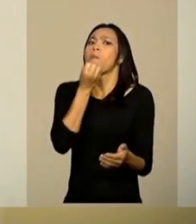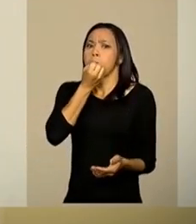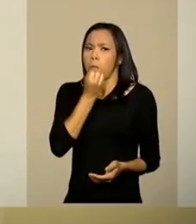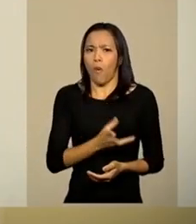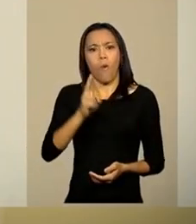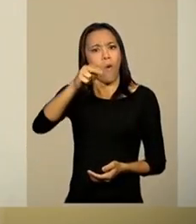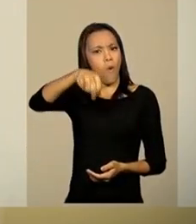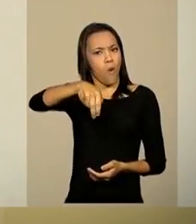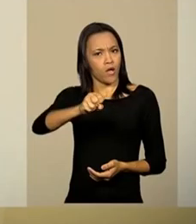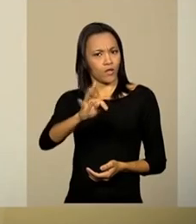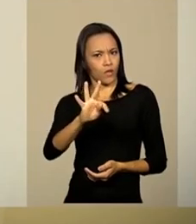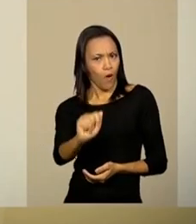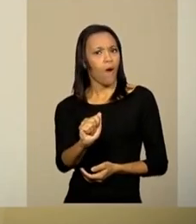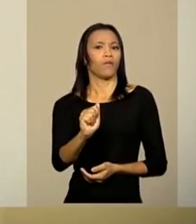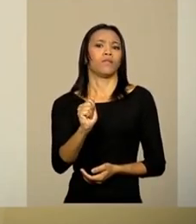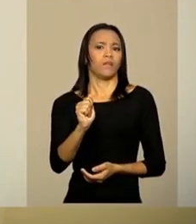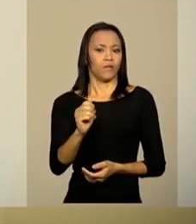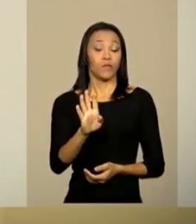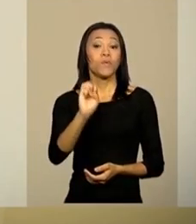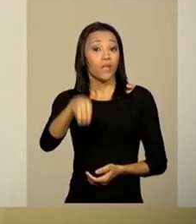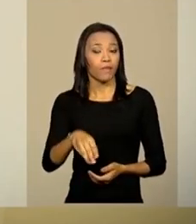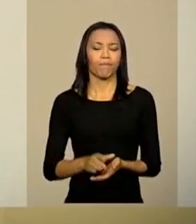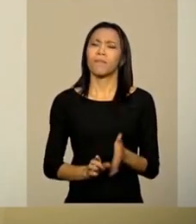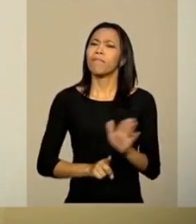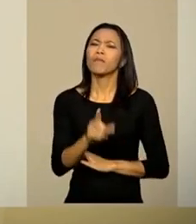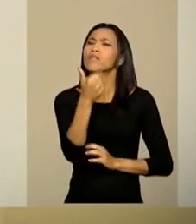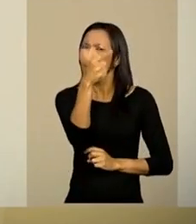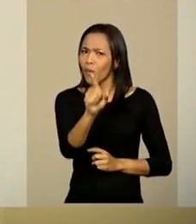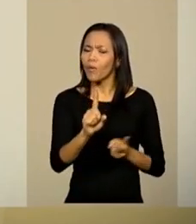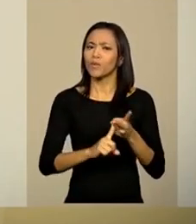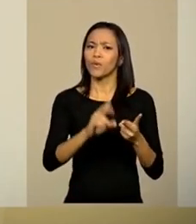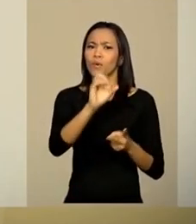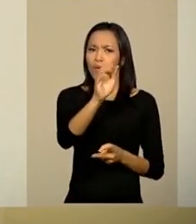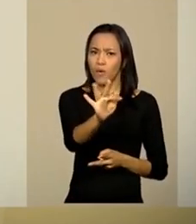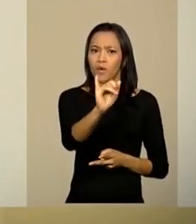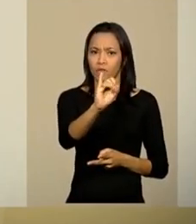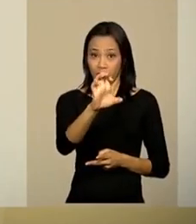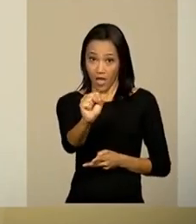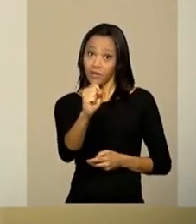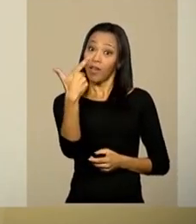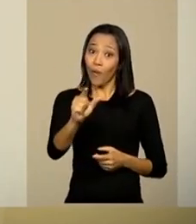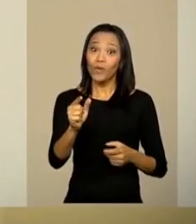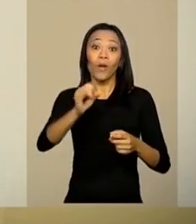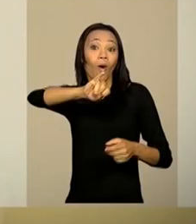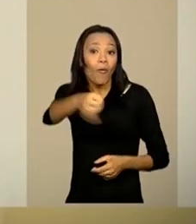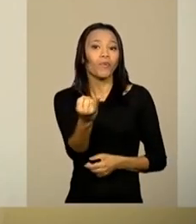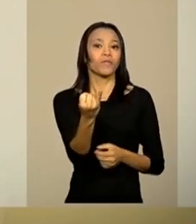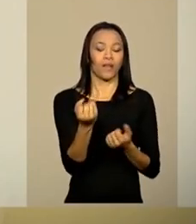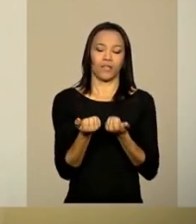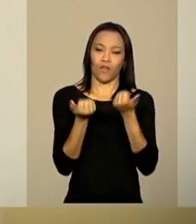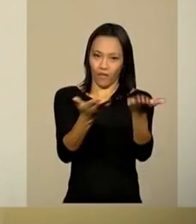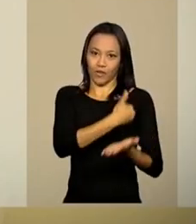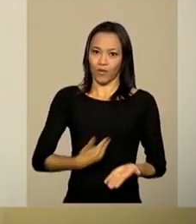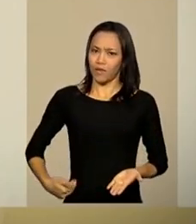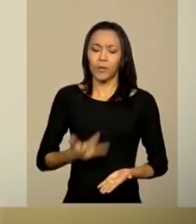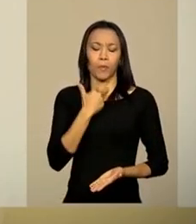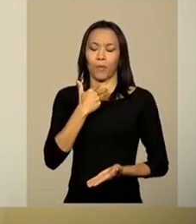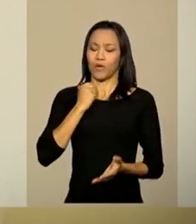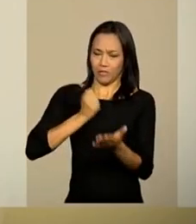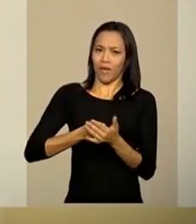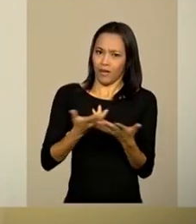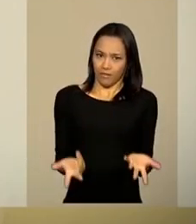boa nota no Enem. Além do Proi, tem também o FIES, outra porta que o governo oferece para o jovem que não pode pagar para fazer uma